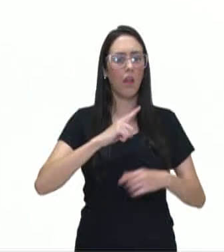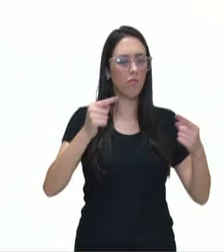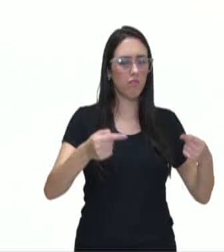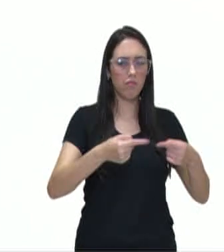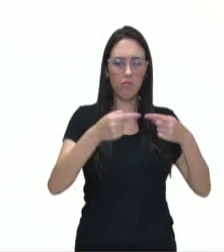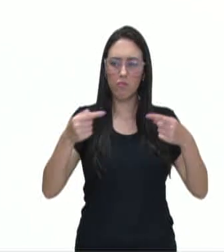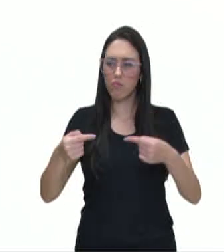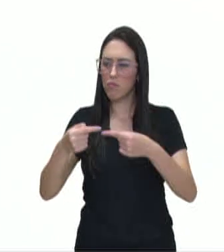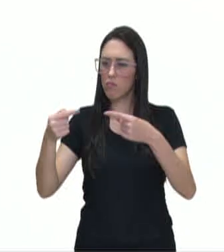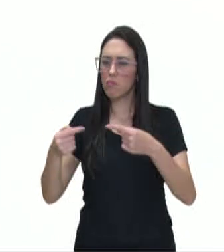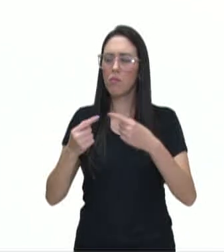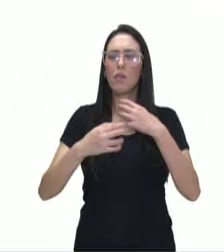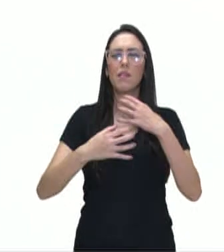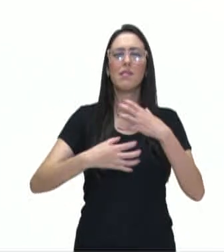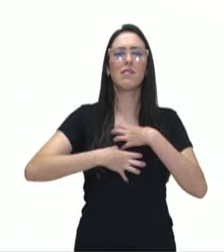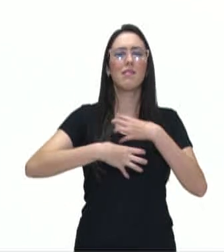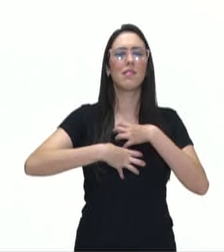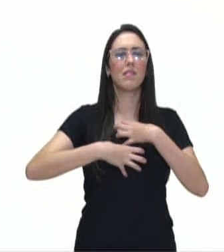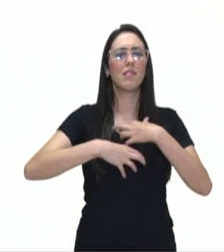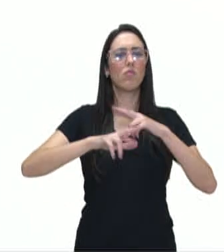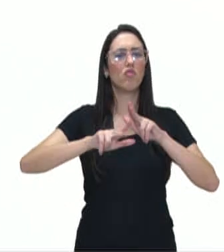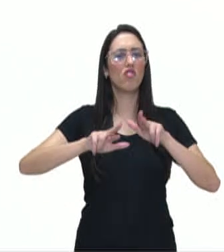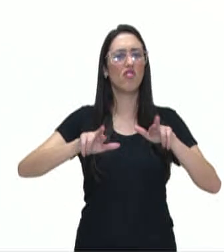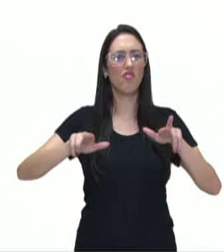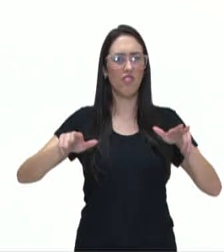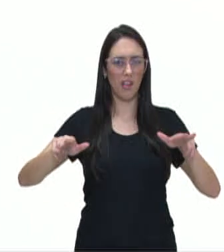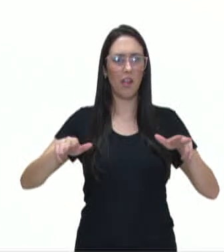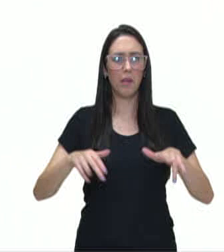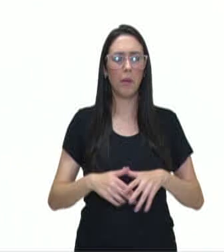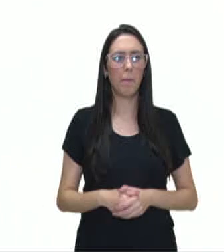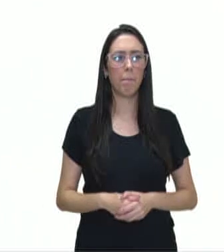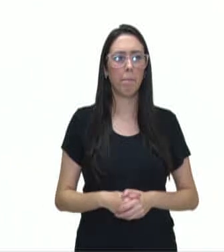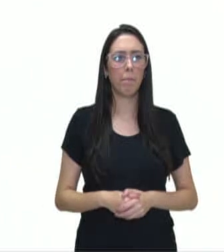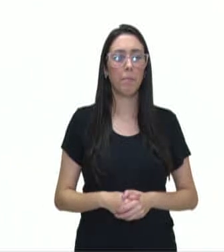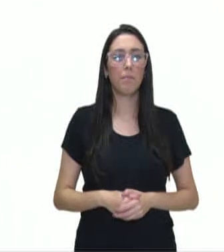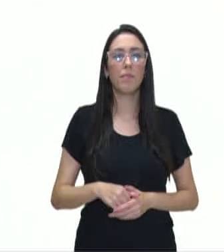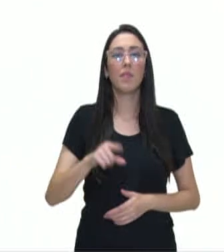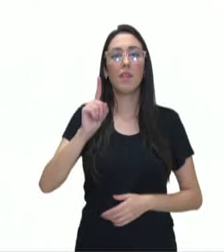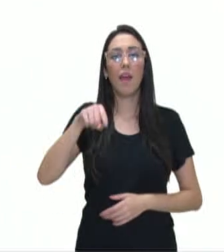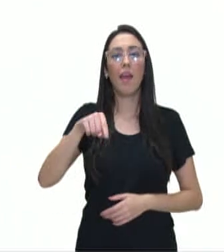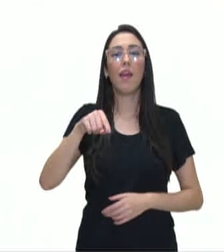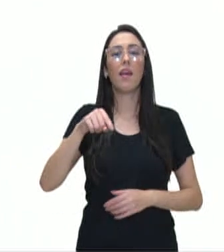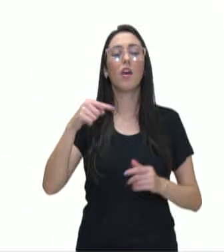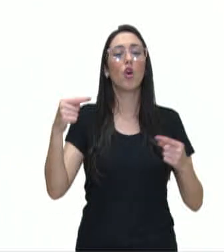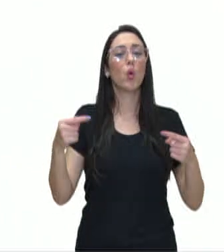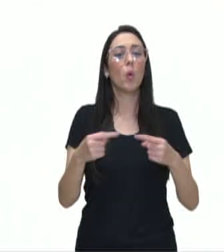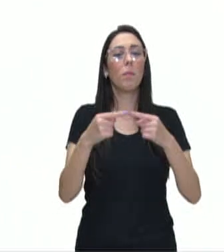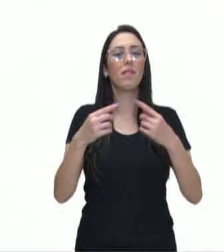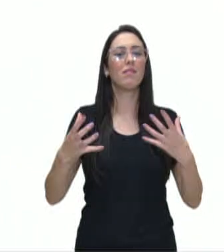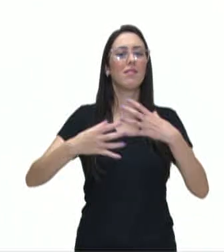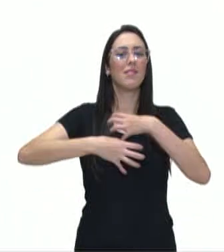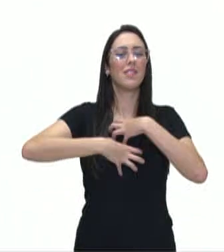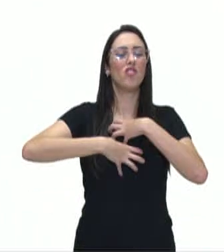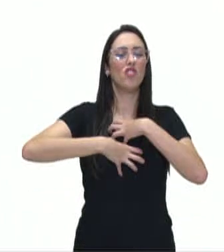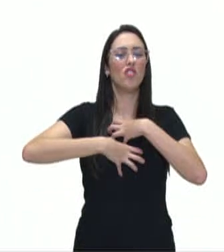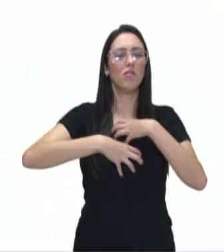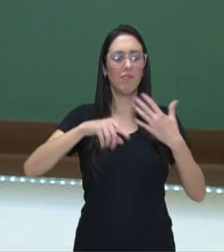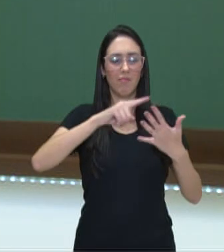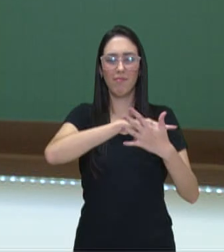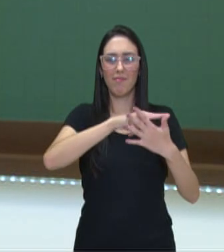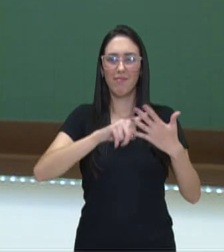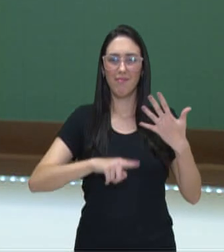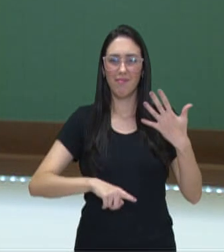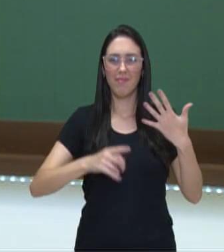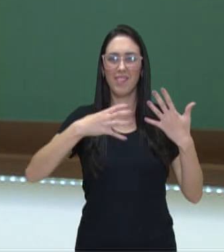de sensações diferentes, numa só impressão. Está ligada aos sentidos. Quais são os nossos 5